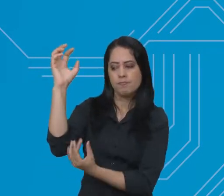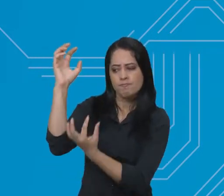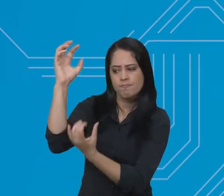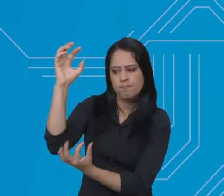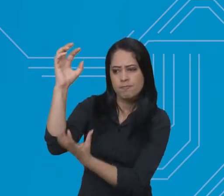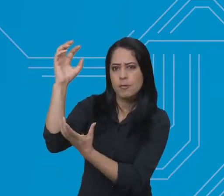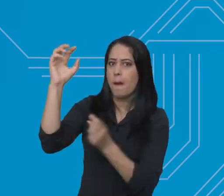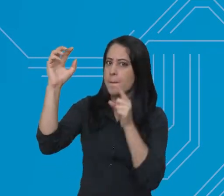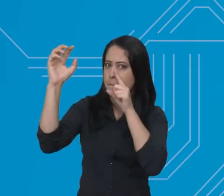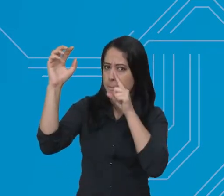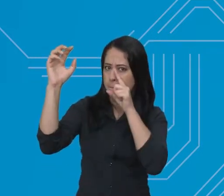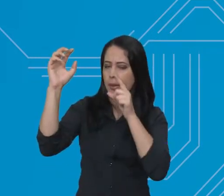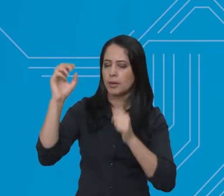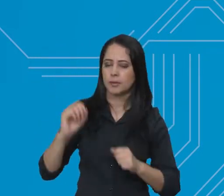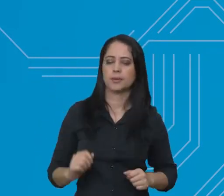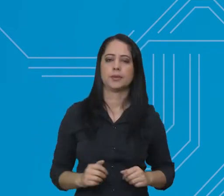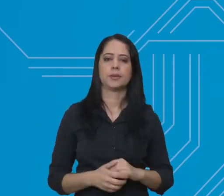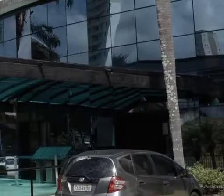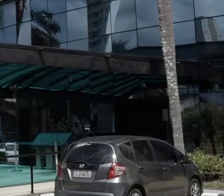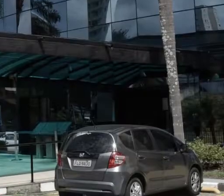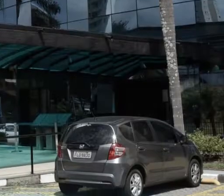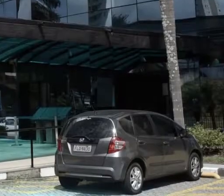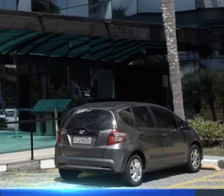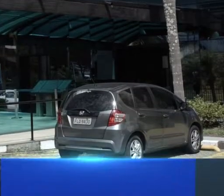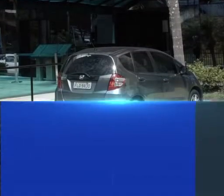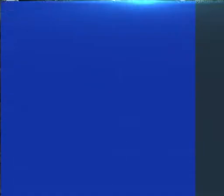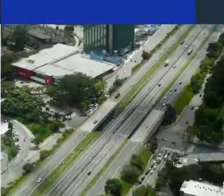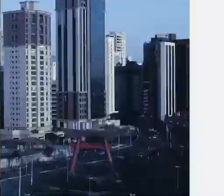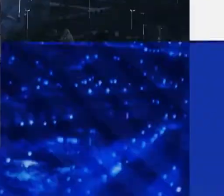riscos das queimadas. A gente volta já.